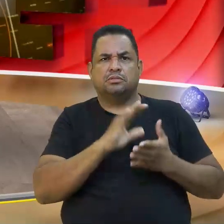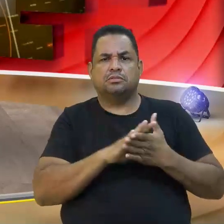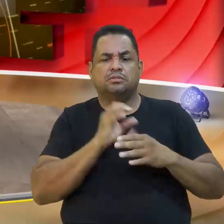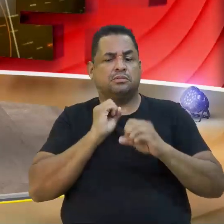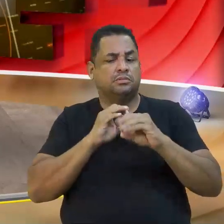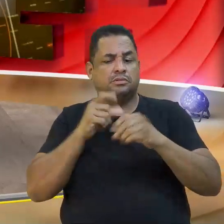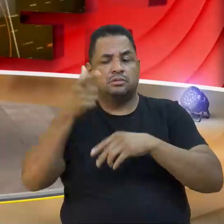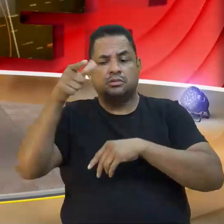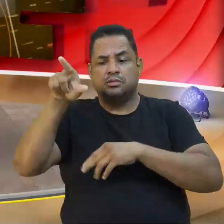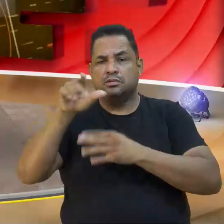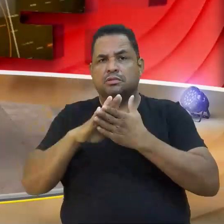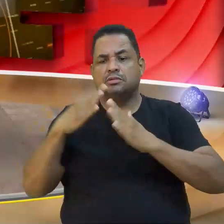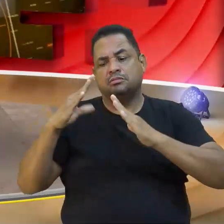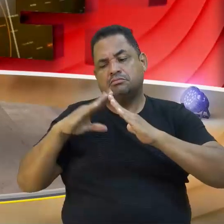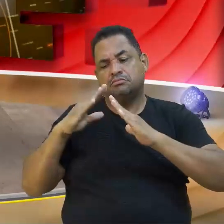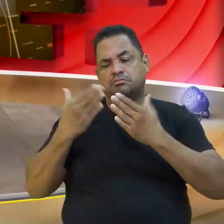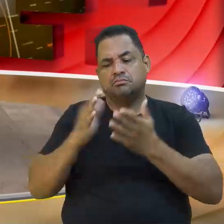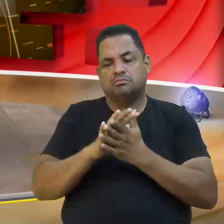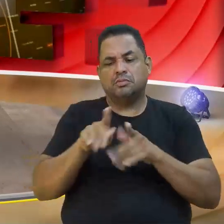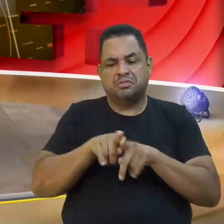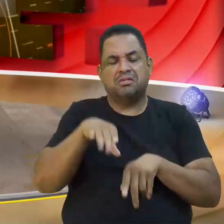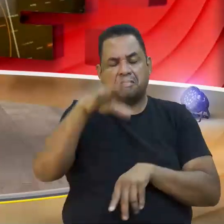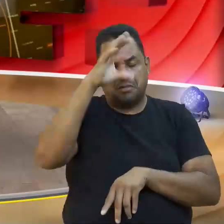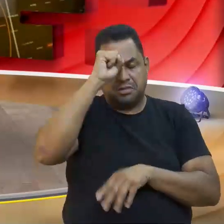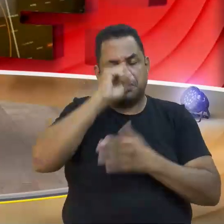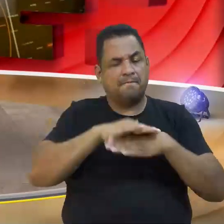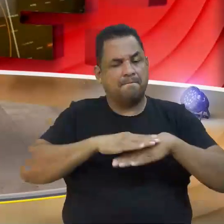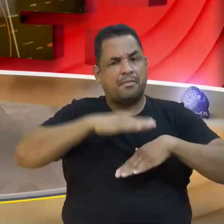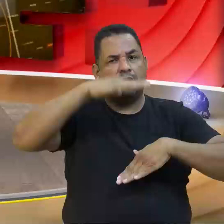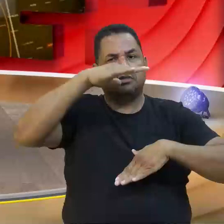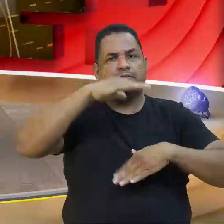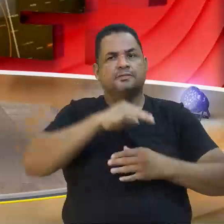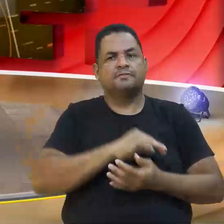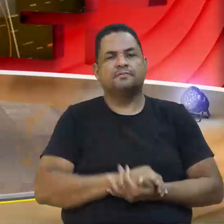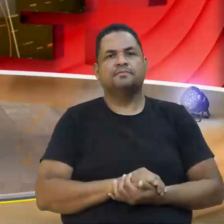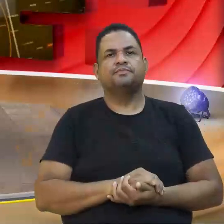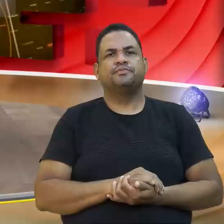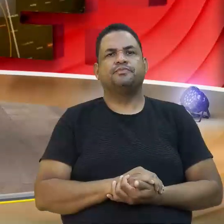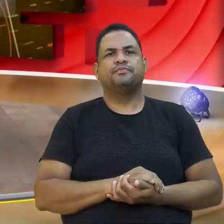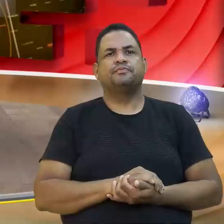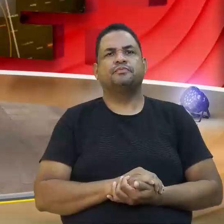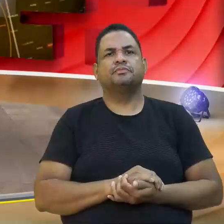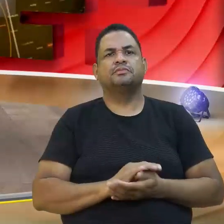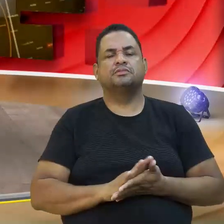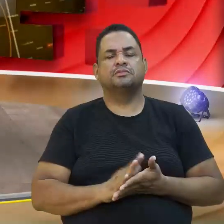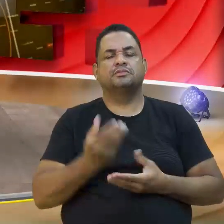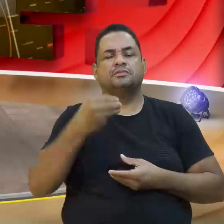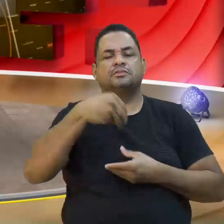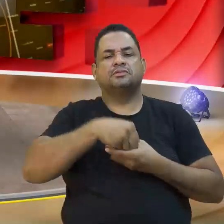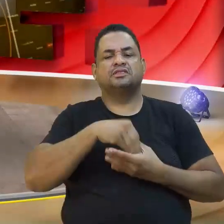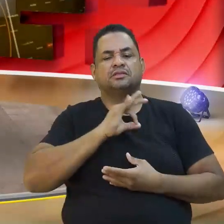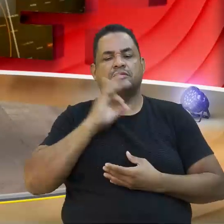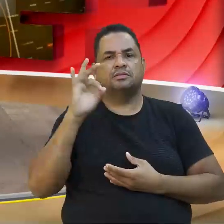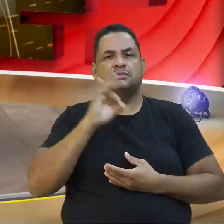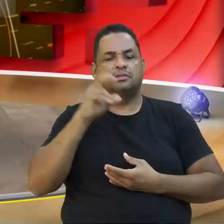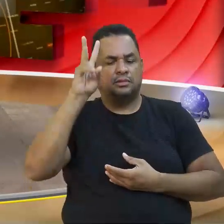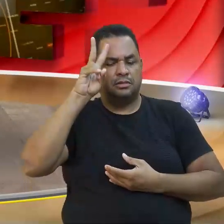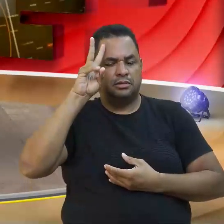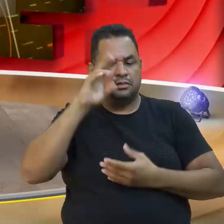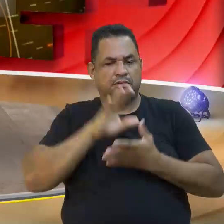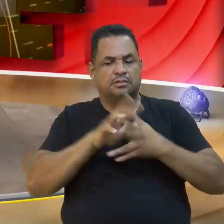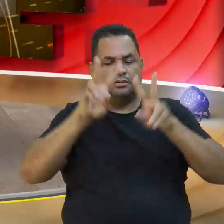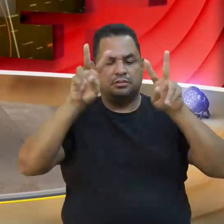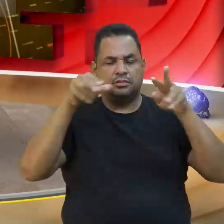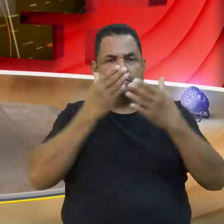na escola, com certeza vai aprender mais. Vai aprender bem né? mais. Legal, então, dentro desse percentual aí, para você lembrar dos assuntos